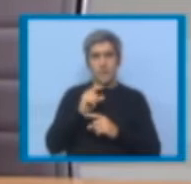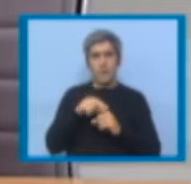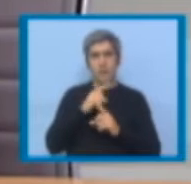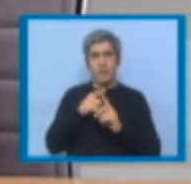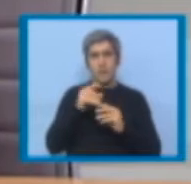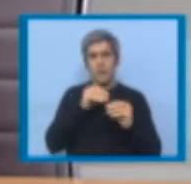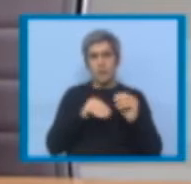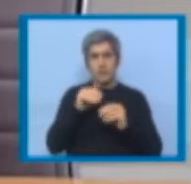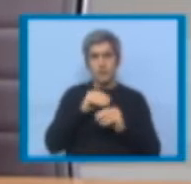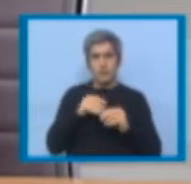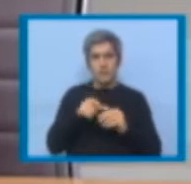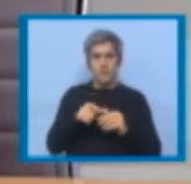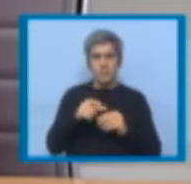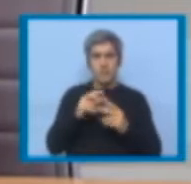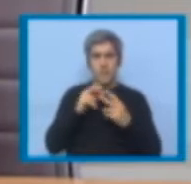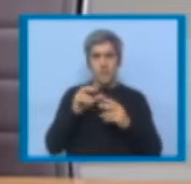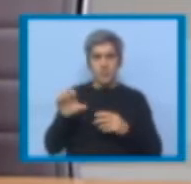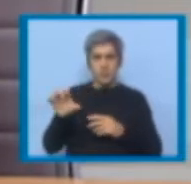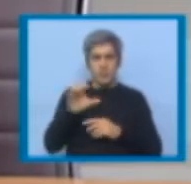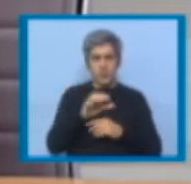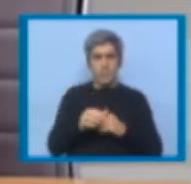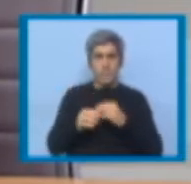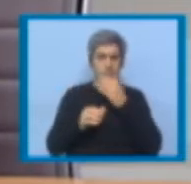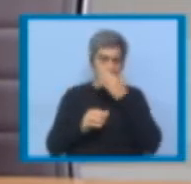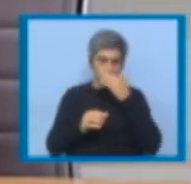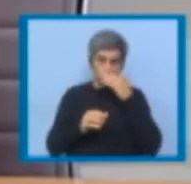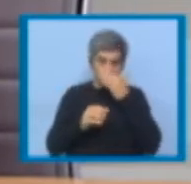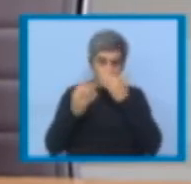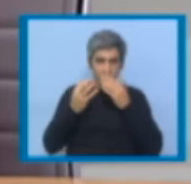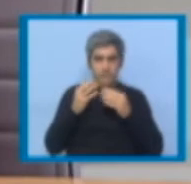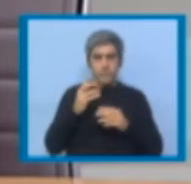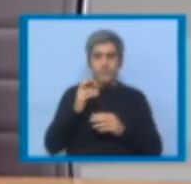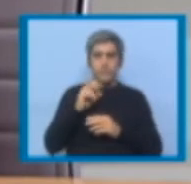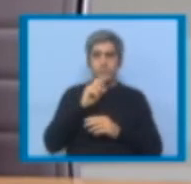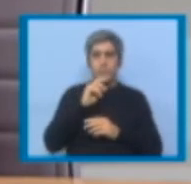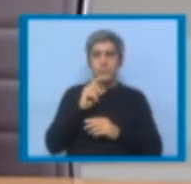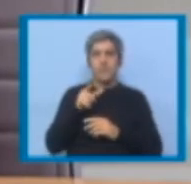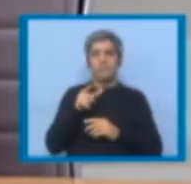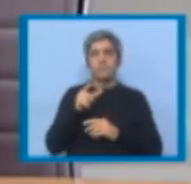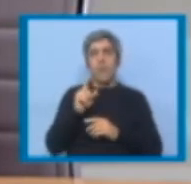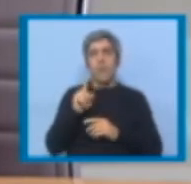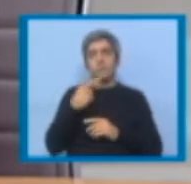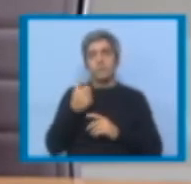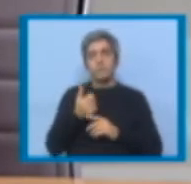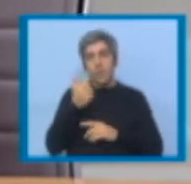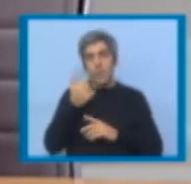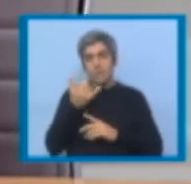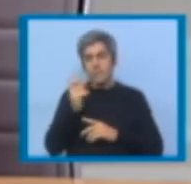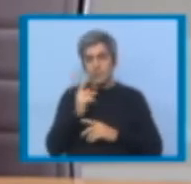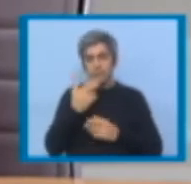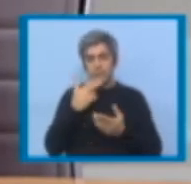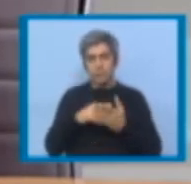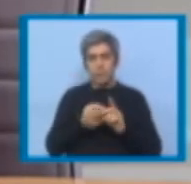eleições autárquicas. E, de facto, aquilo que podia ter corrido melhor a seguir não